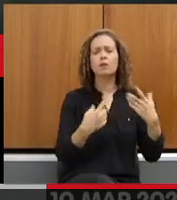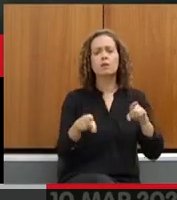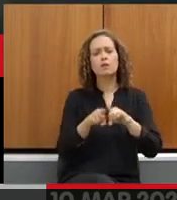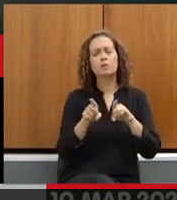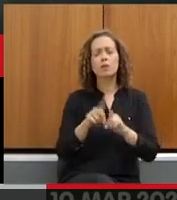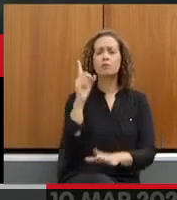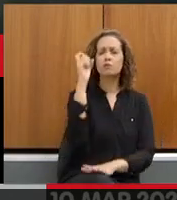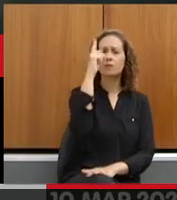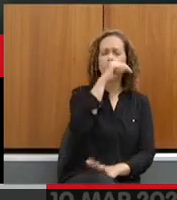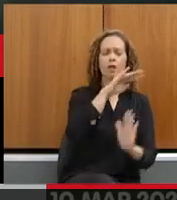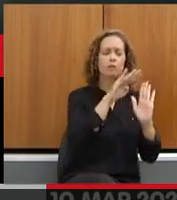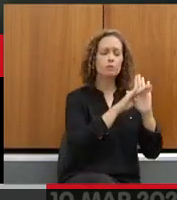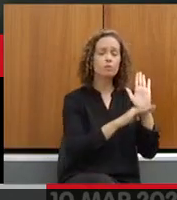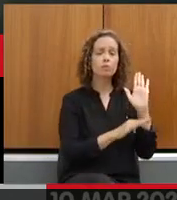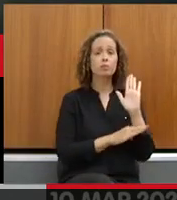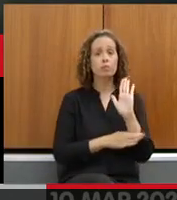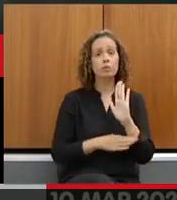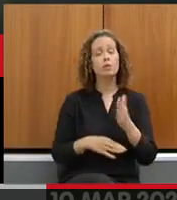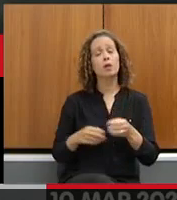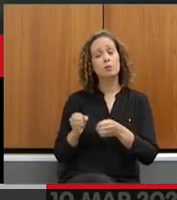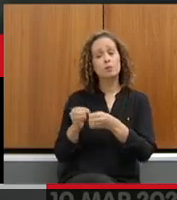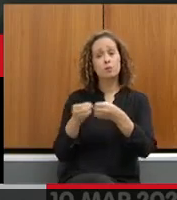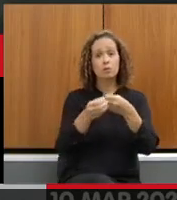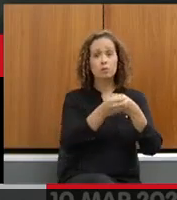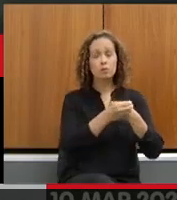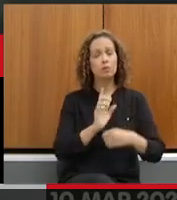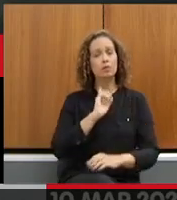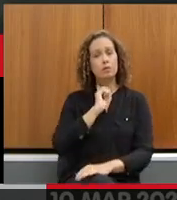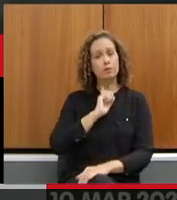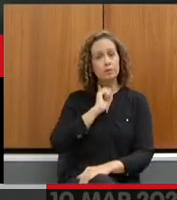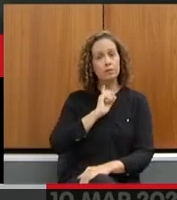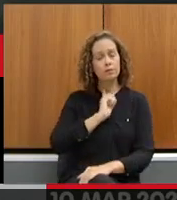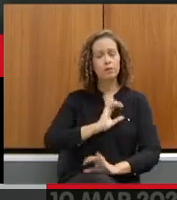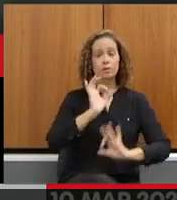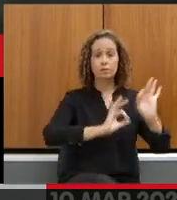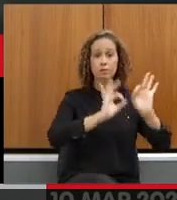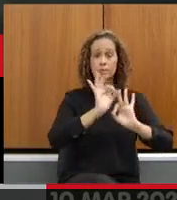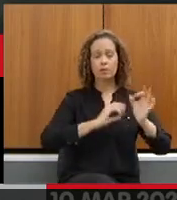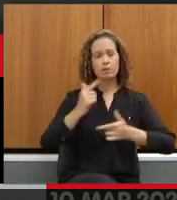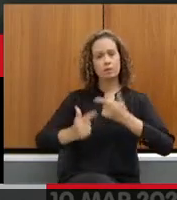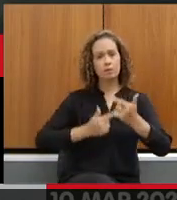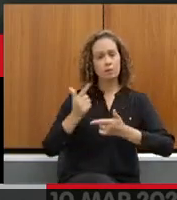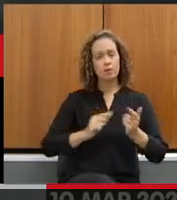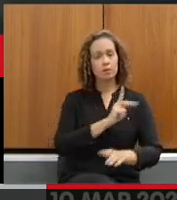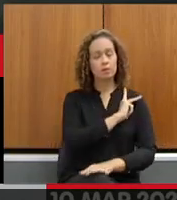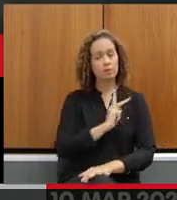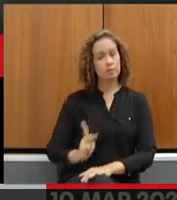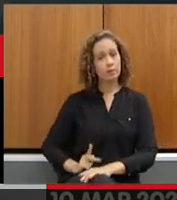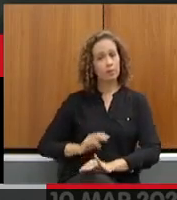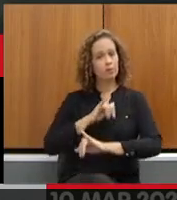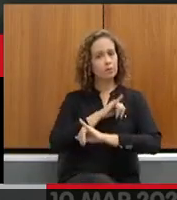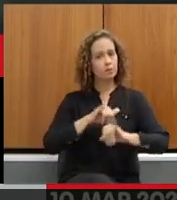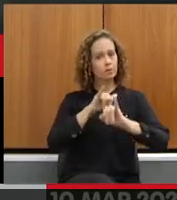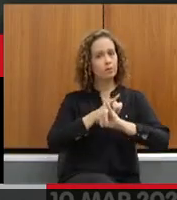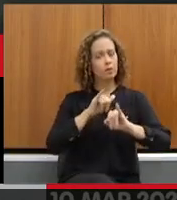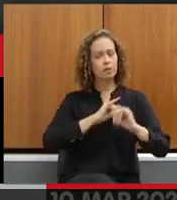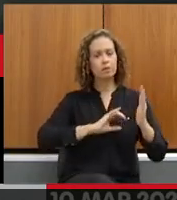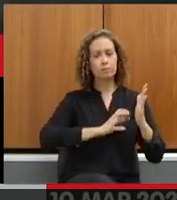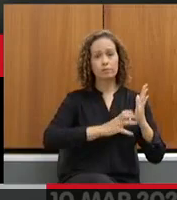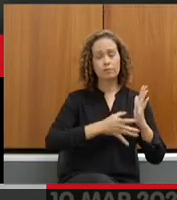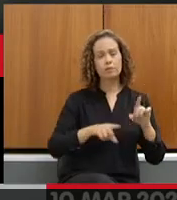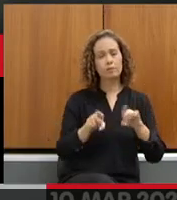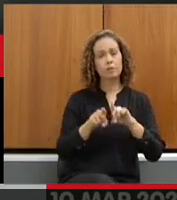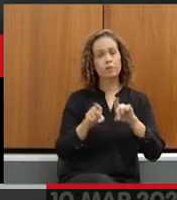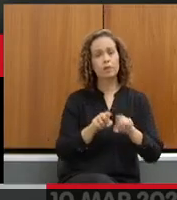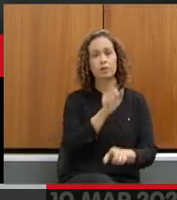das dificuldades que vivem as regiões de Minas portanto a organização dos trabalhos a presidência comunica aos parlamentares e